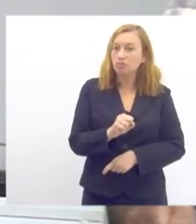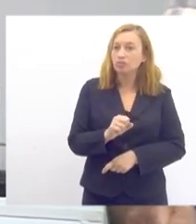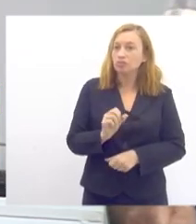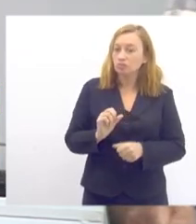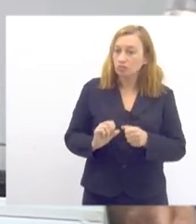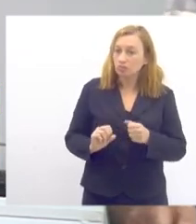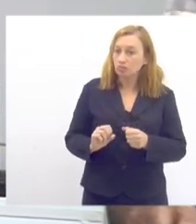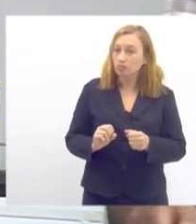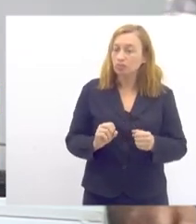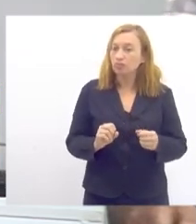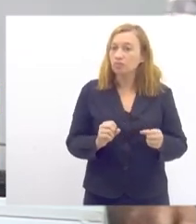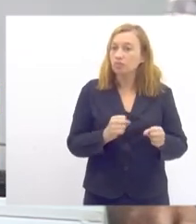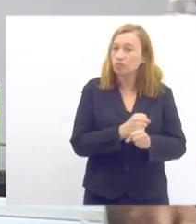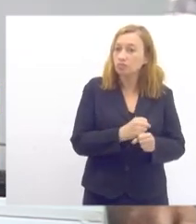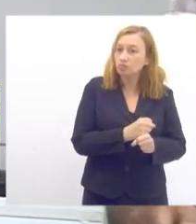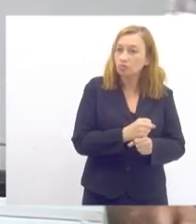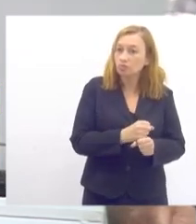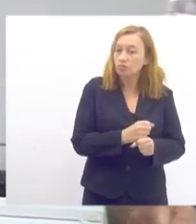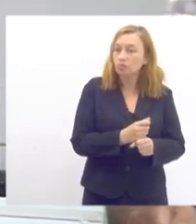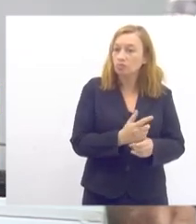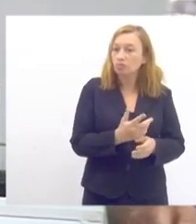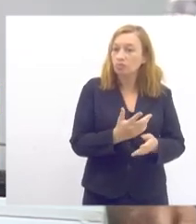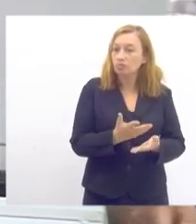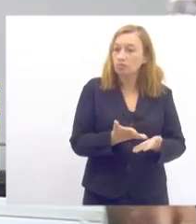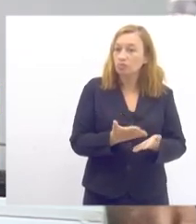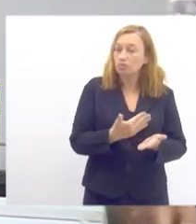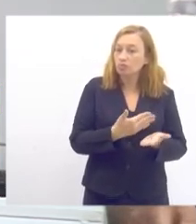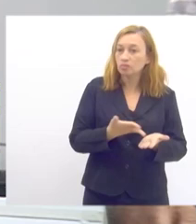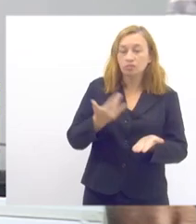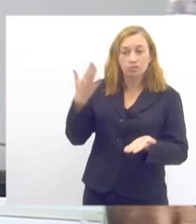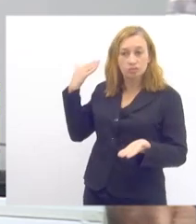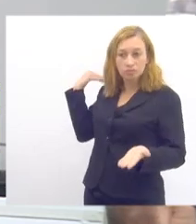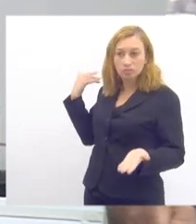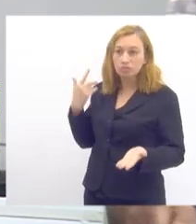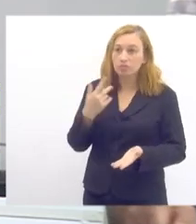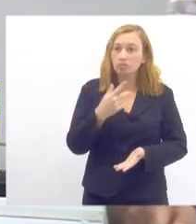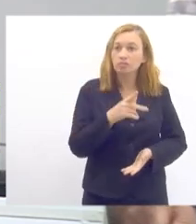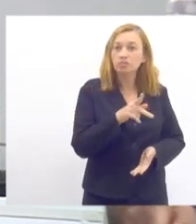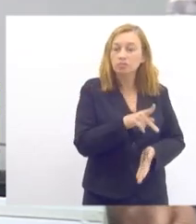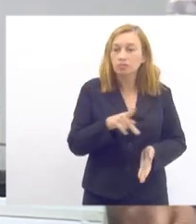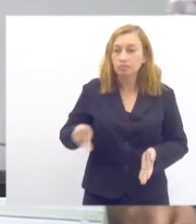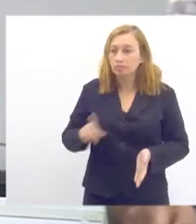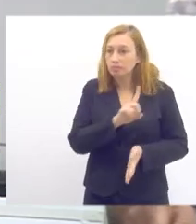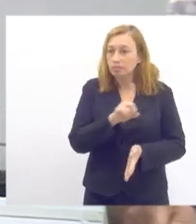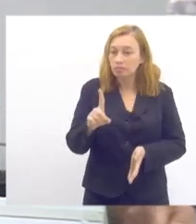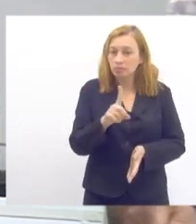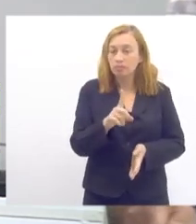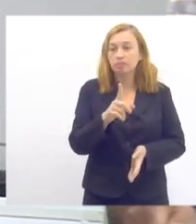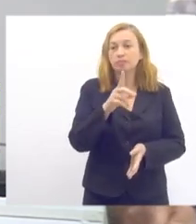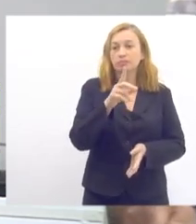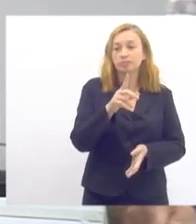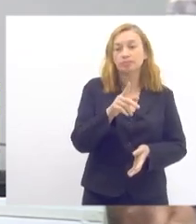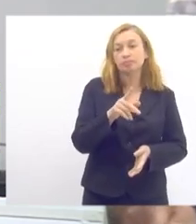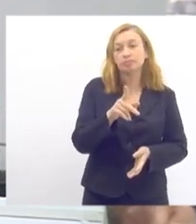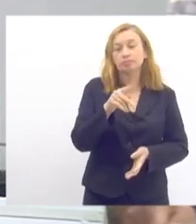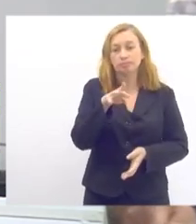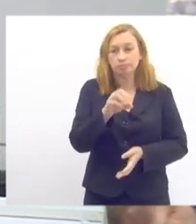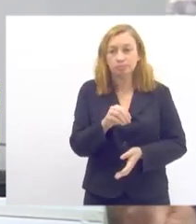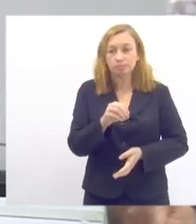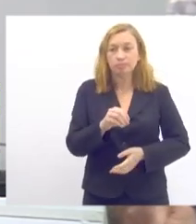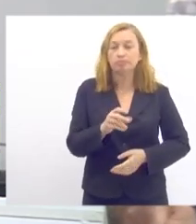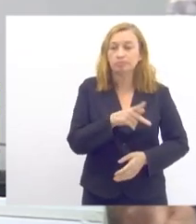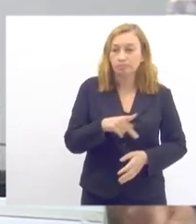fazendo desde a época ainda que o Gilson estava lá e o Pablo ainda não era o presidente. E estamos à